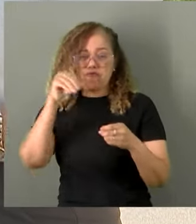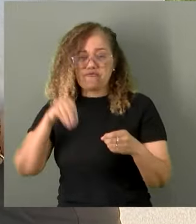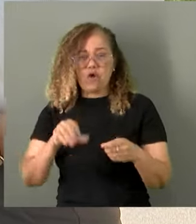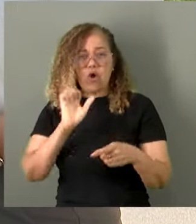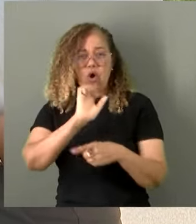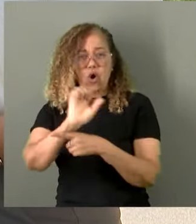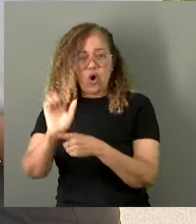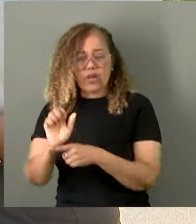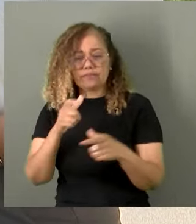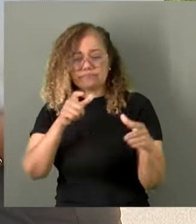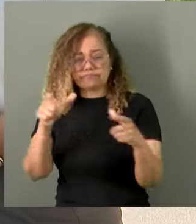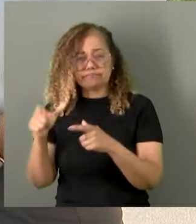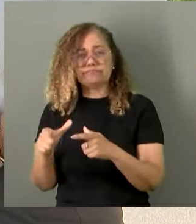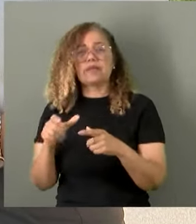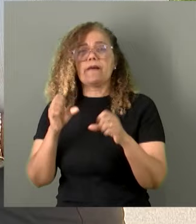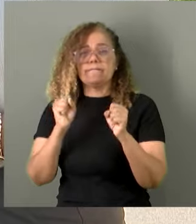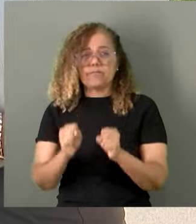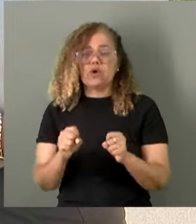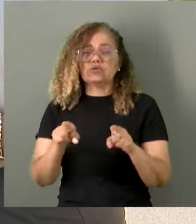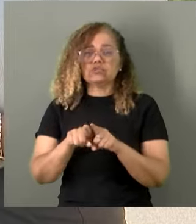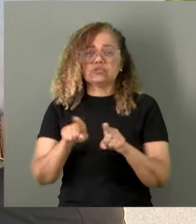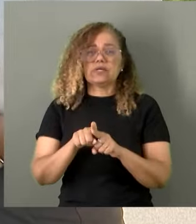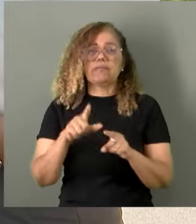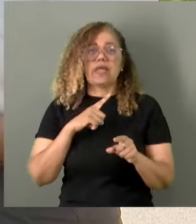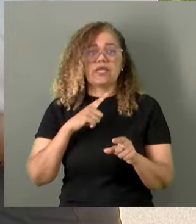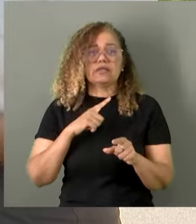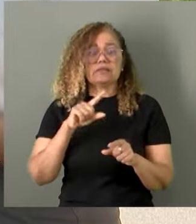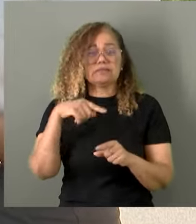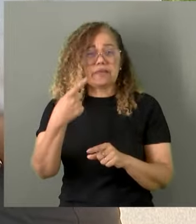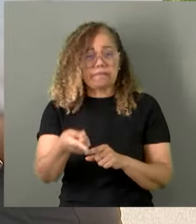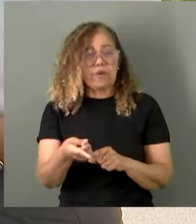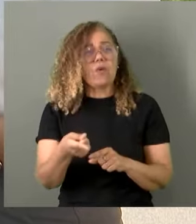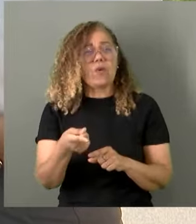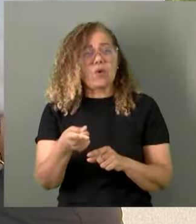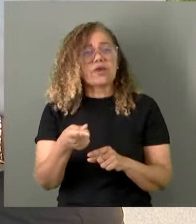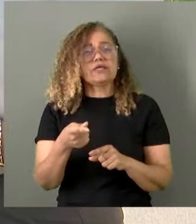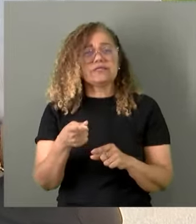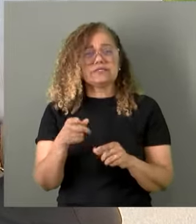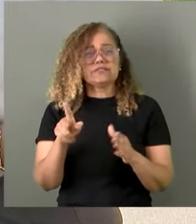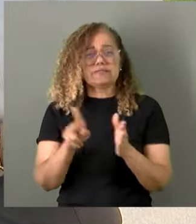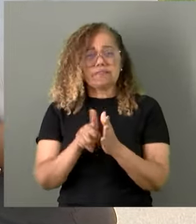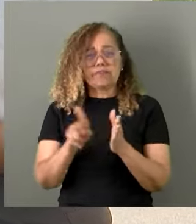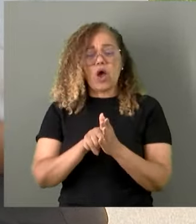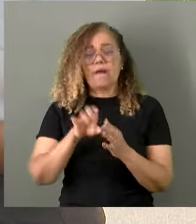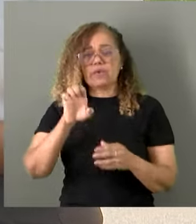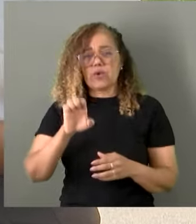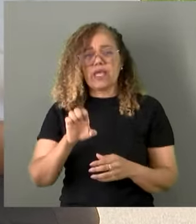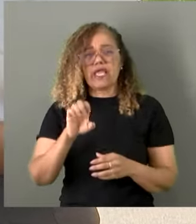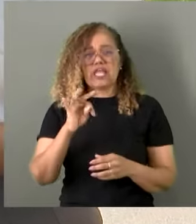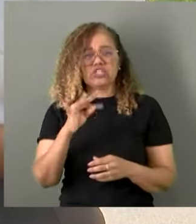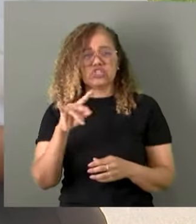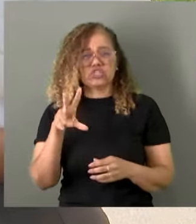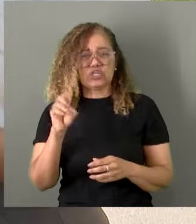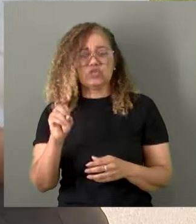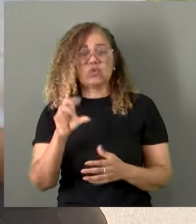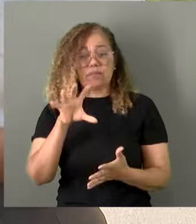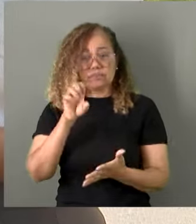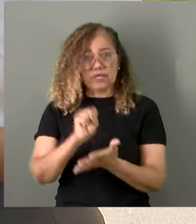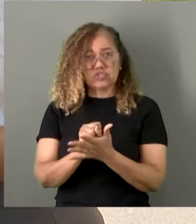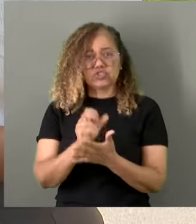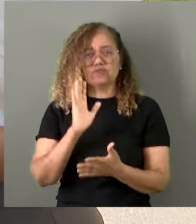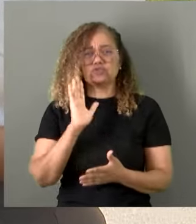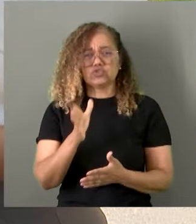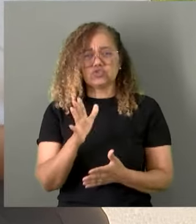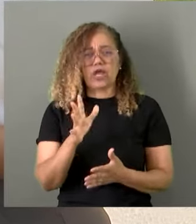eleitoral deve fazer a justificativa que pode ser inclusive feita pelo e-título eh o aplicativo que é instalado